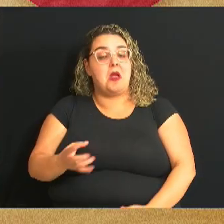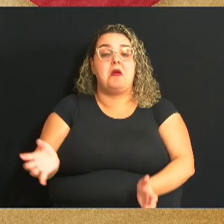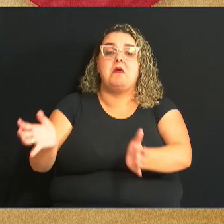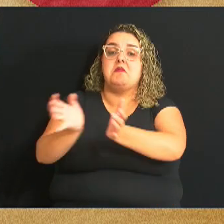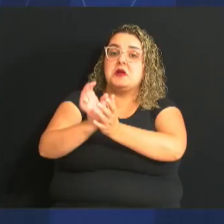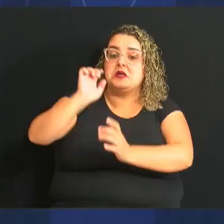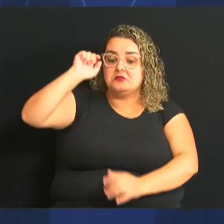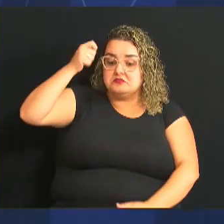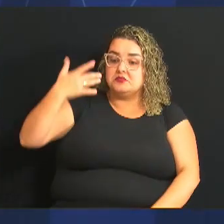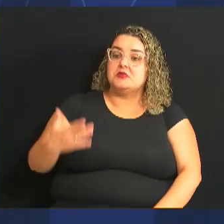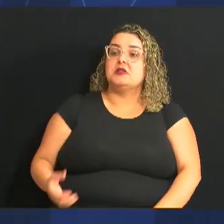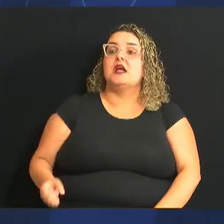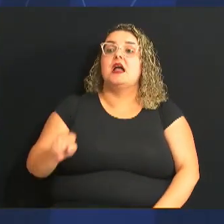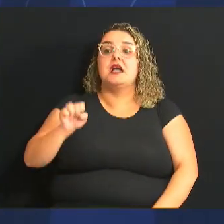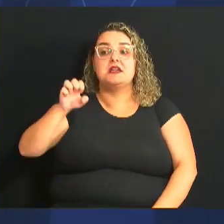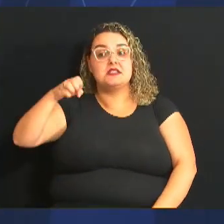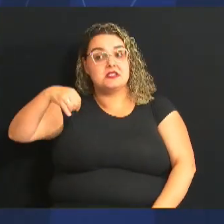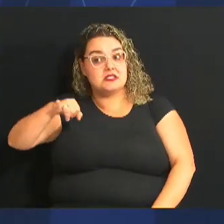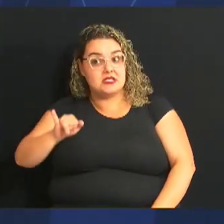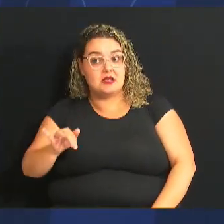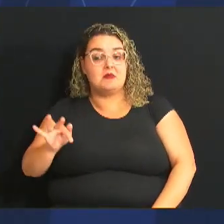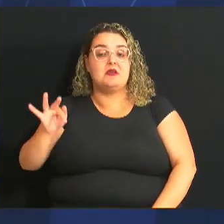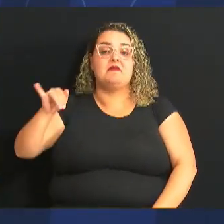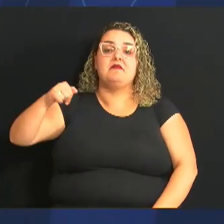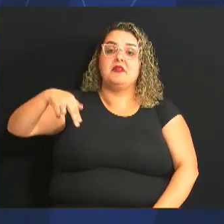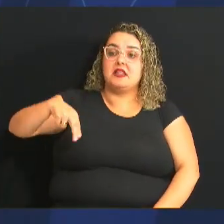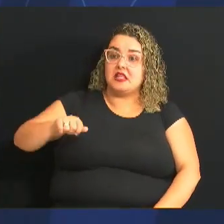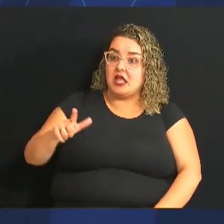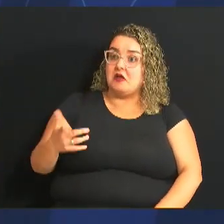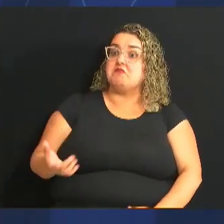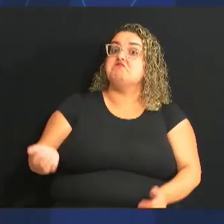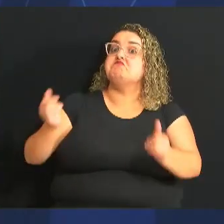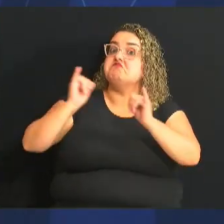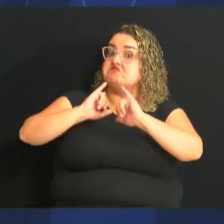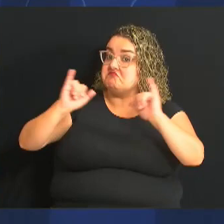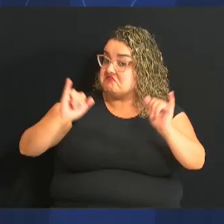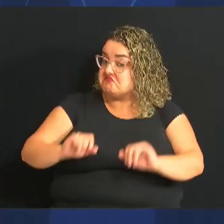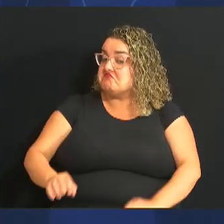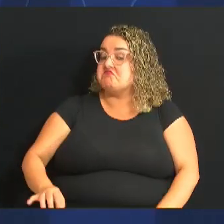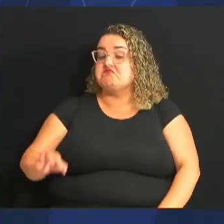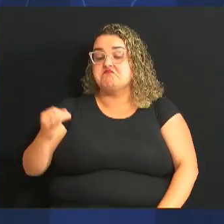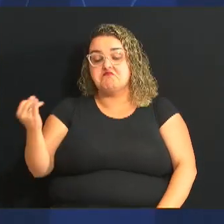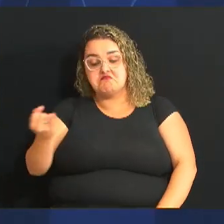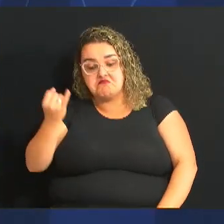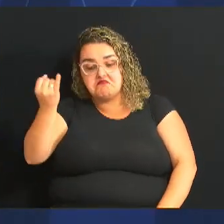chega à semifinal da Copa do Mundo. Que campanha está fazendo a